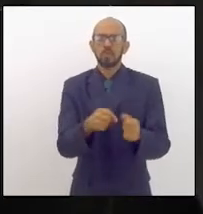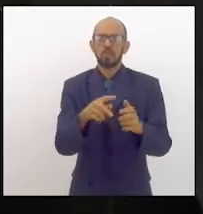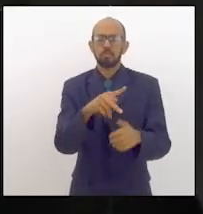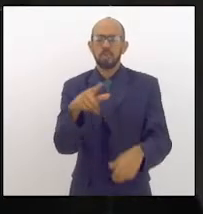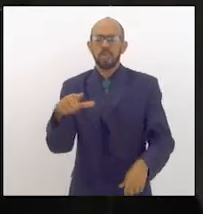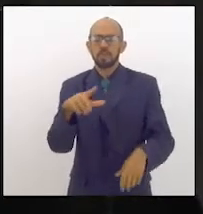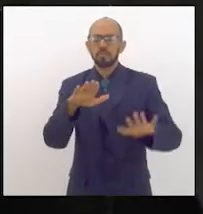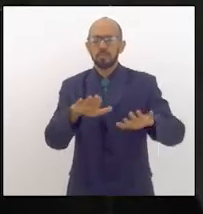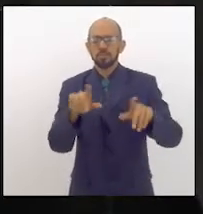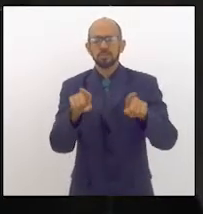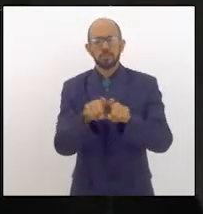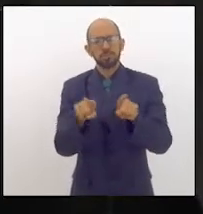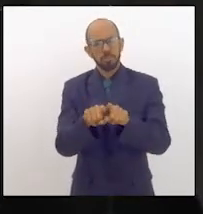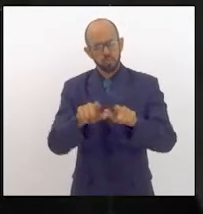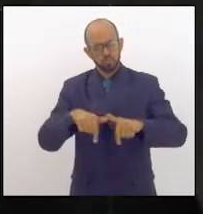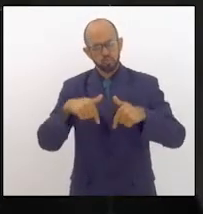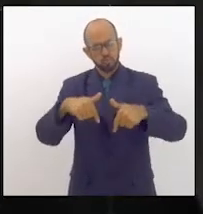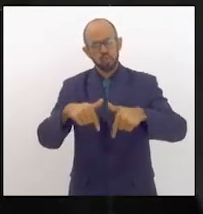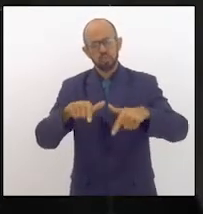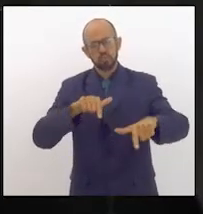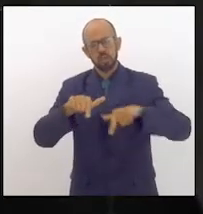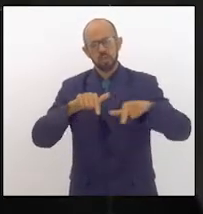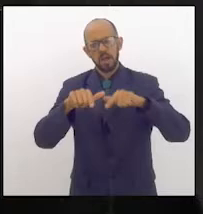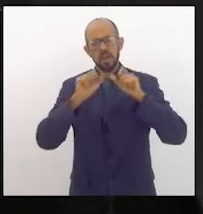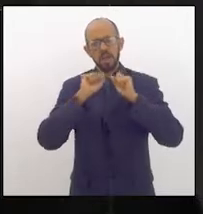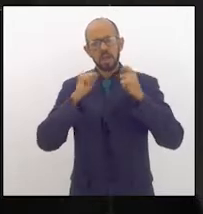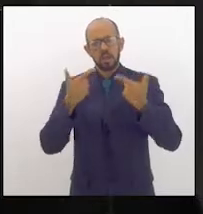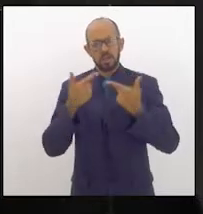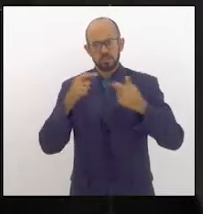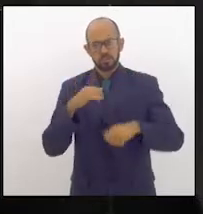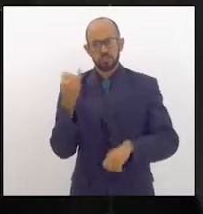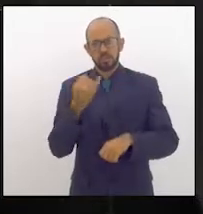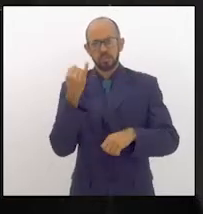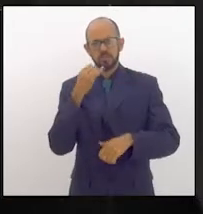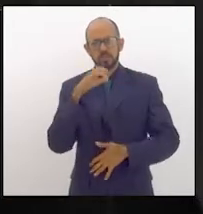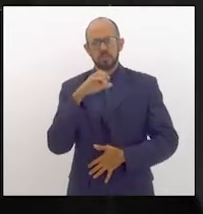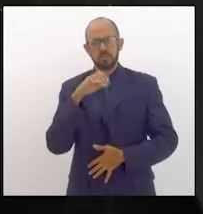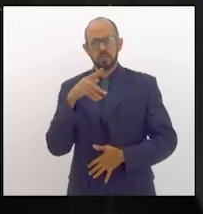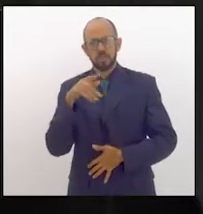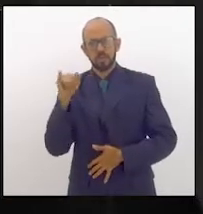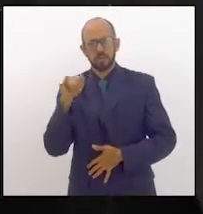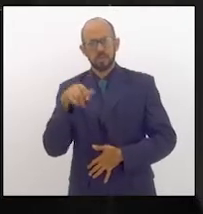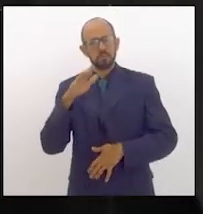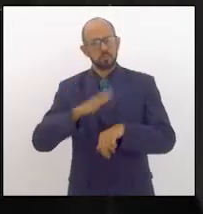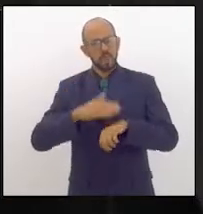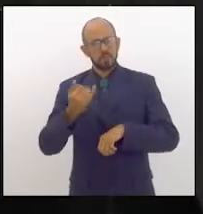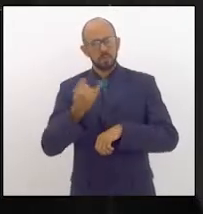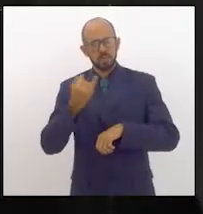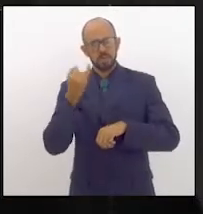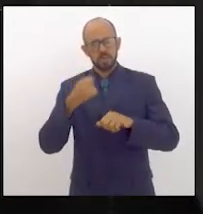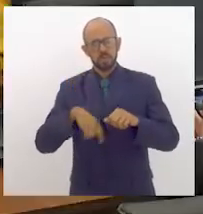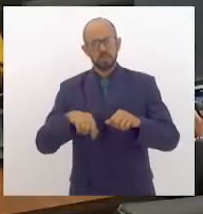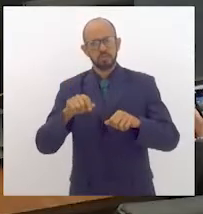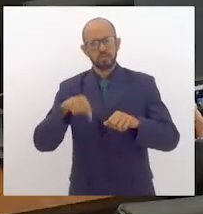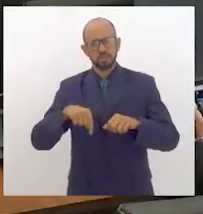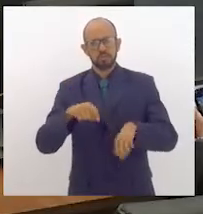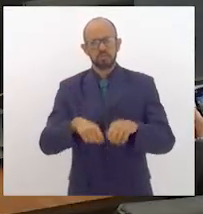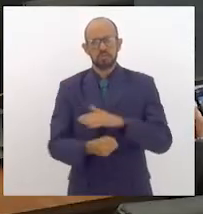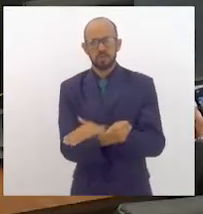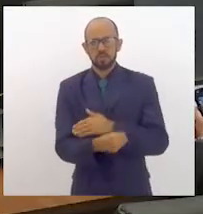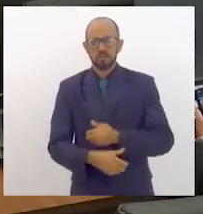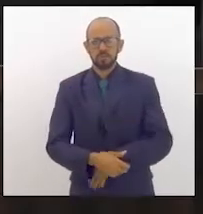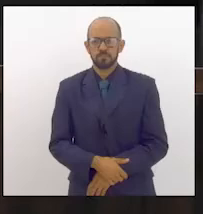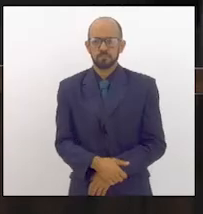endosso do esforço do trabalho da alerj através dessa importante CPI Talvez uma das mais importantes desta legislatura em